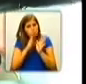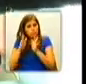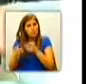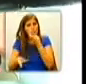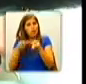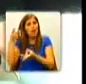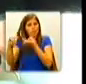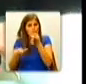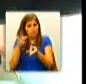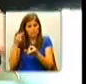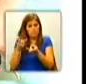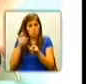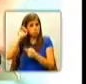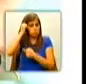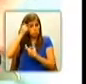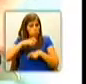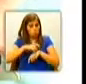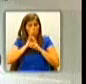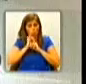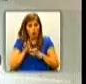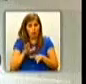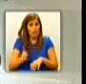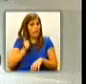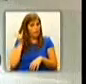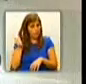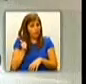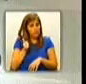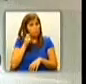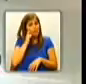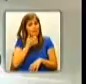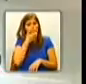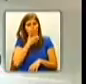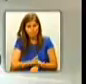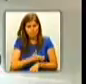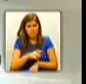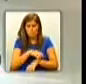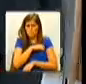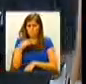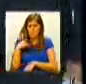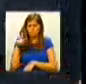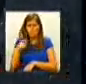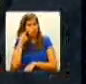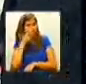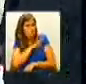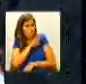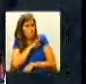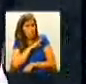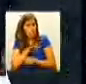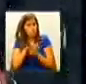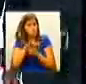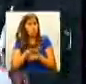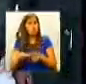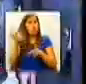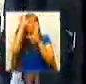avaliação sem dano para o doente e com ganho até para os mais experientes clínicos que aqui testam novos cenários.